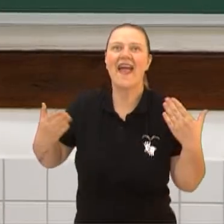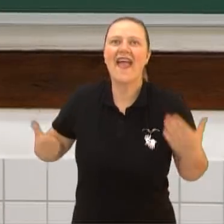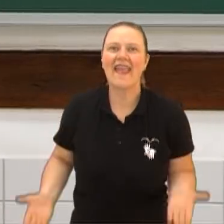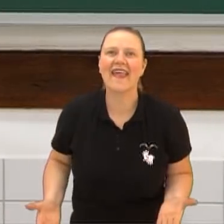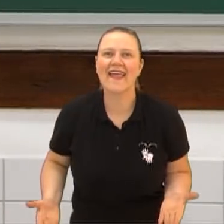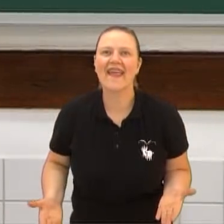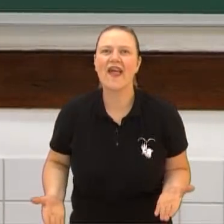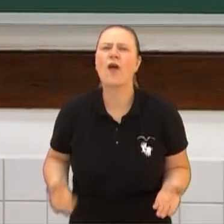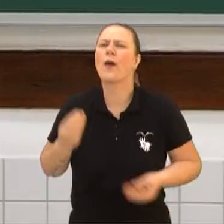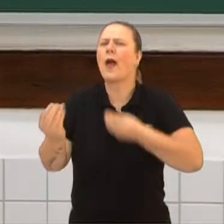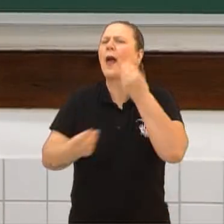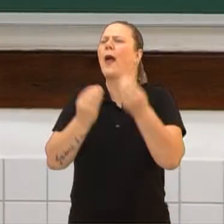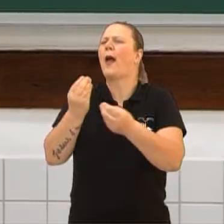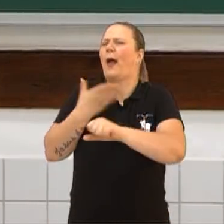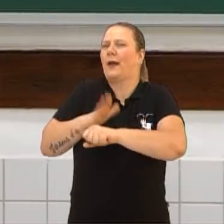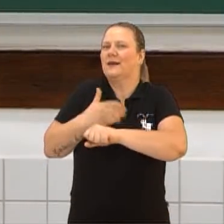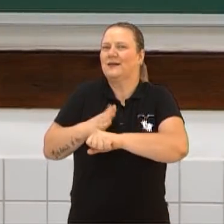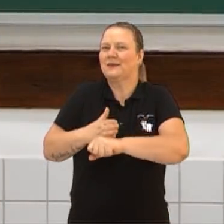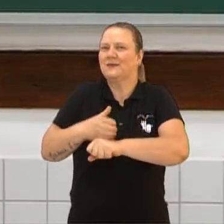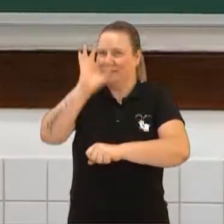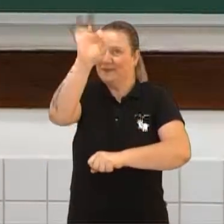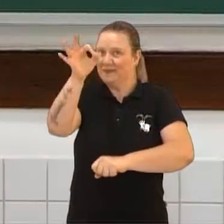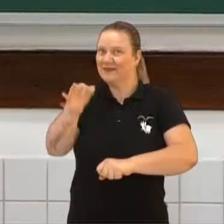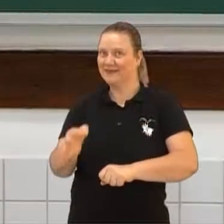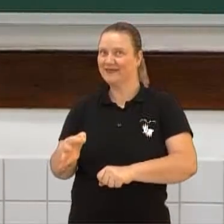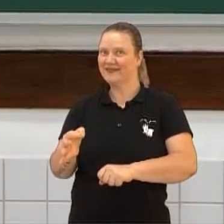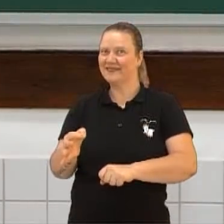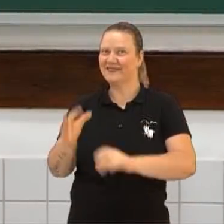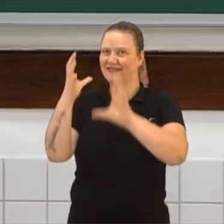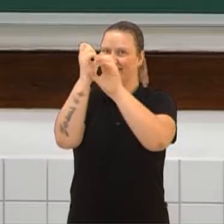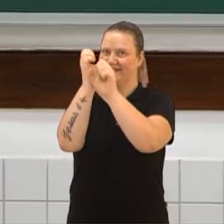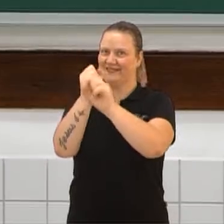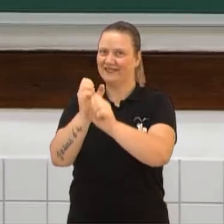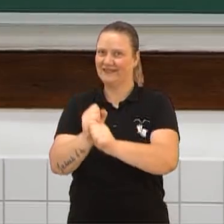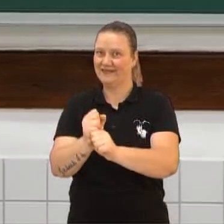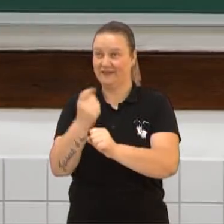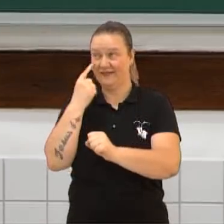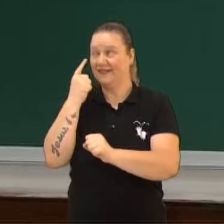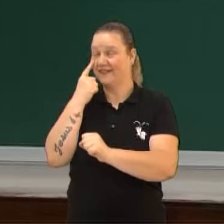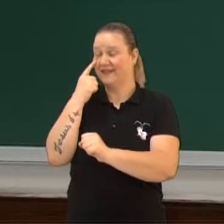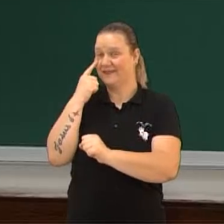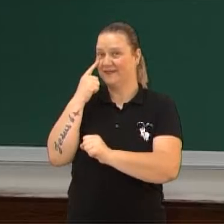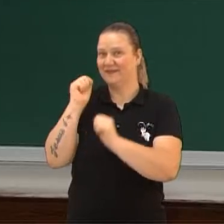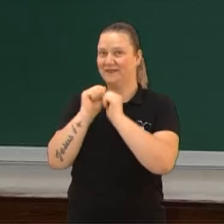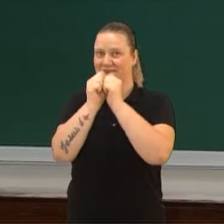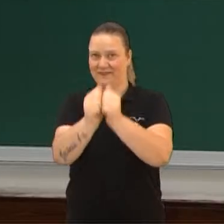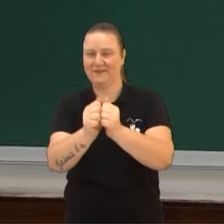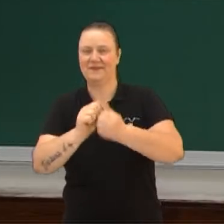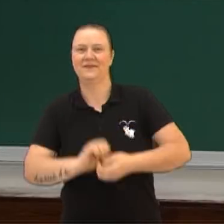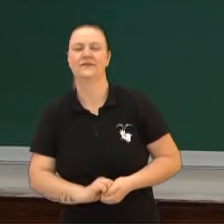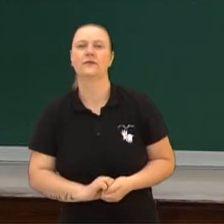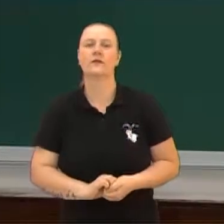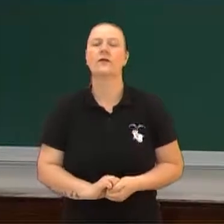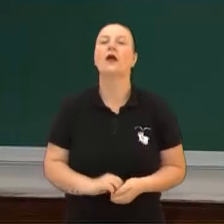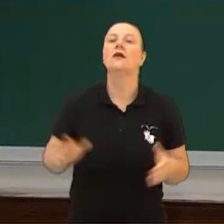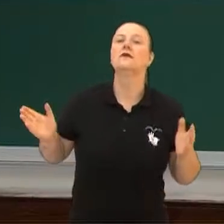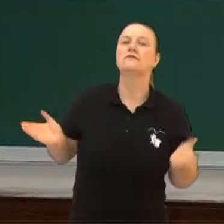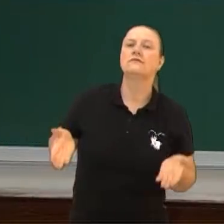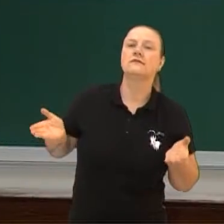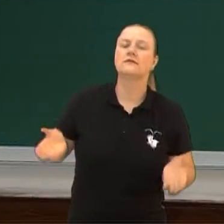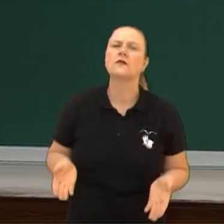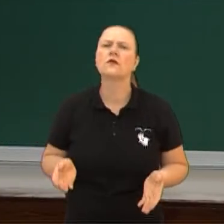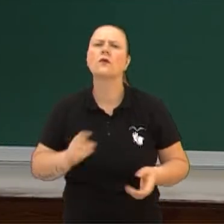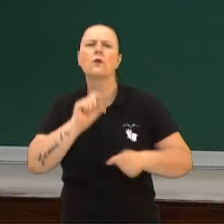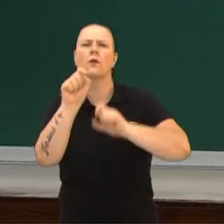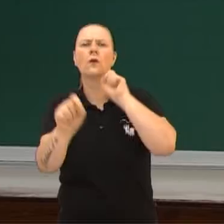aí, turminha, como é que foi? Deu tudo certo aí nos registros dos cálculos? Então, acompanha aqui comigo. Vamos lá. Olha só. Então,